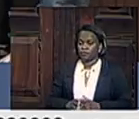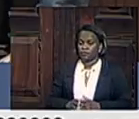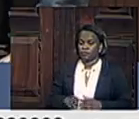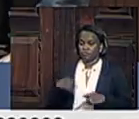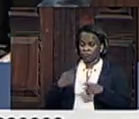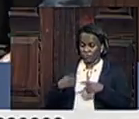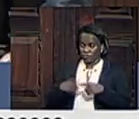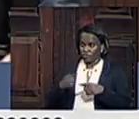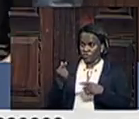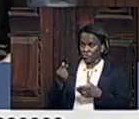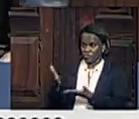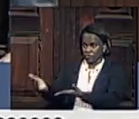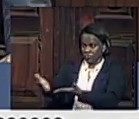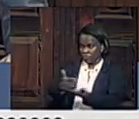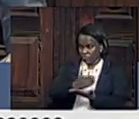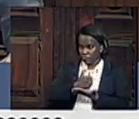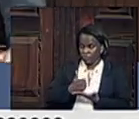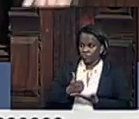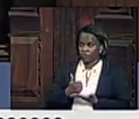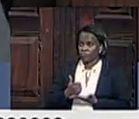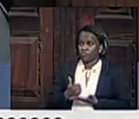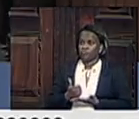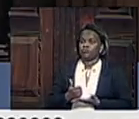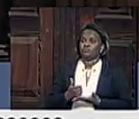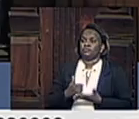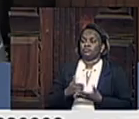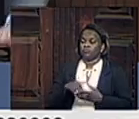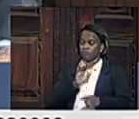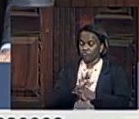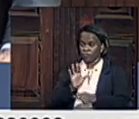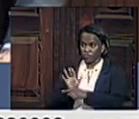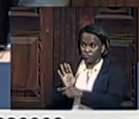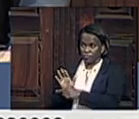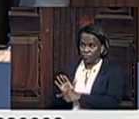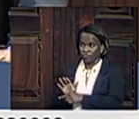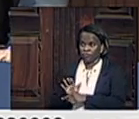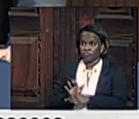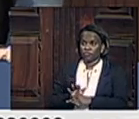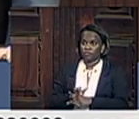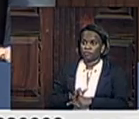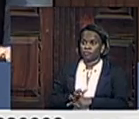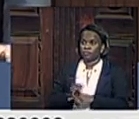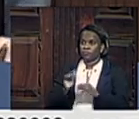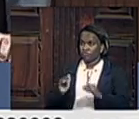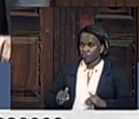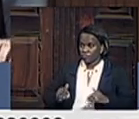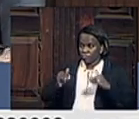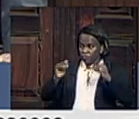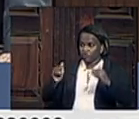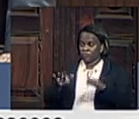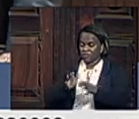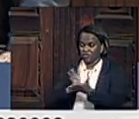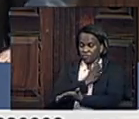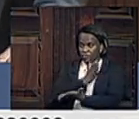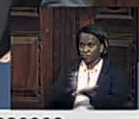Porque o recolhimento do imposto patrocina a mais alta sonegação,